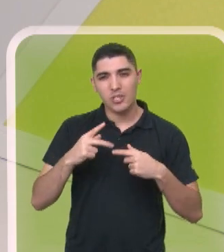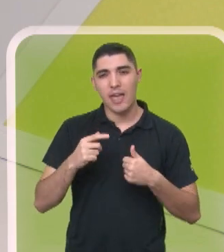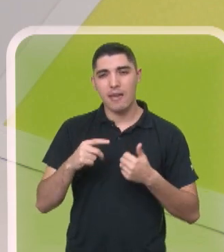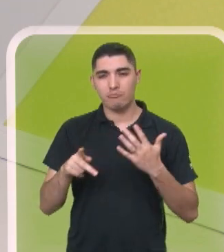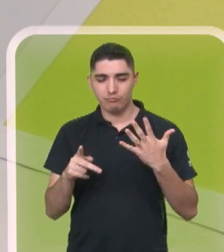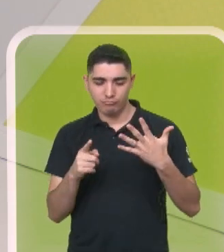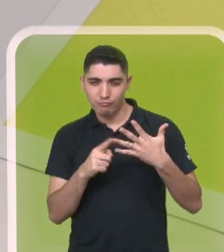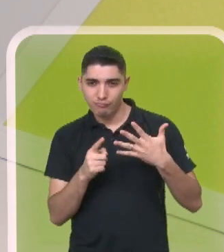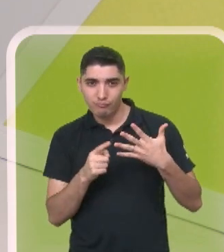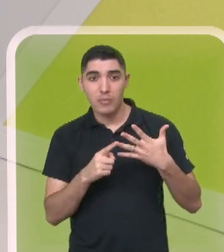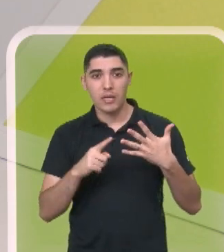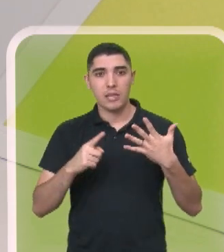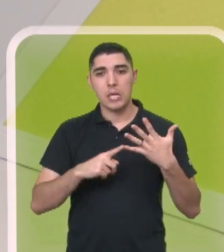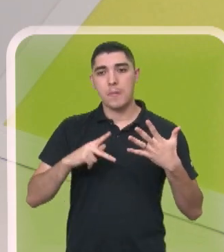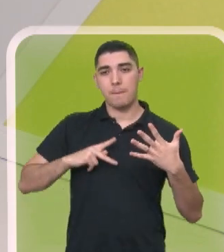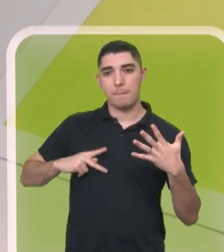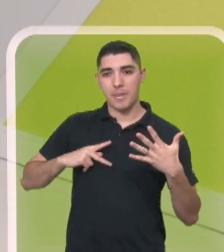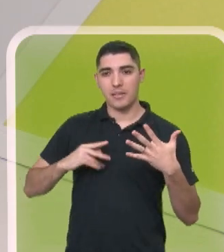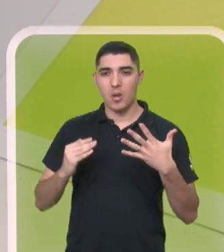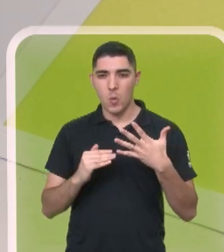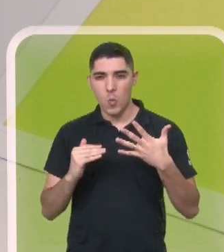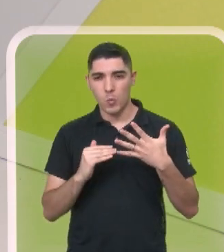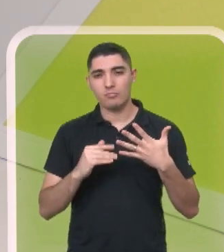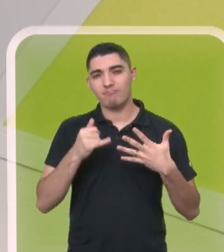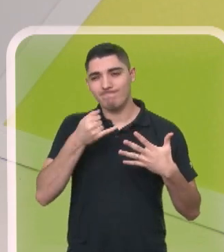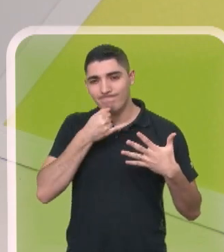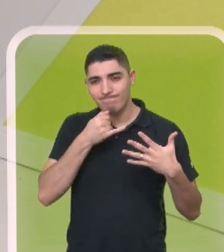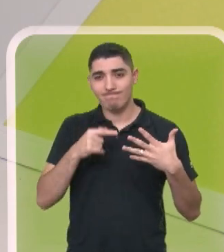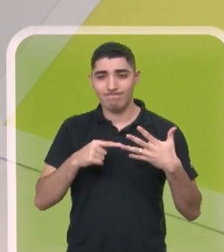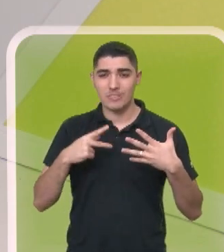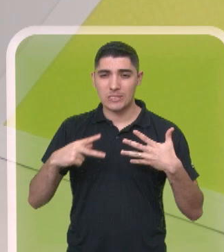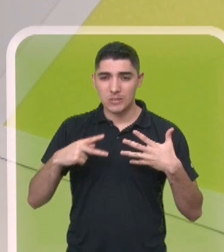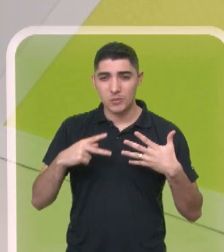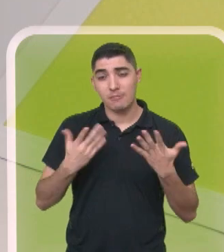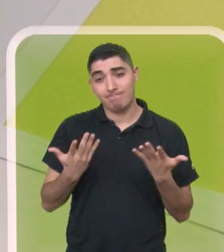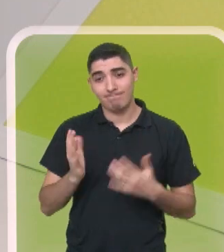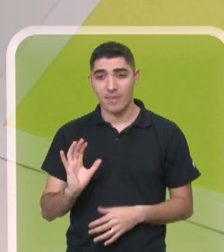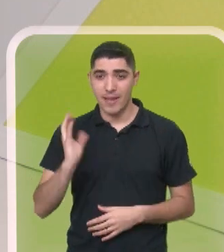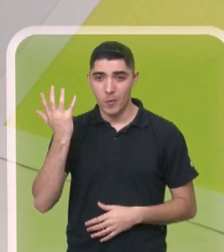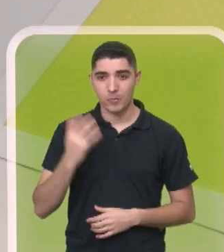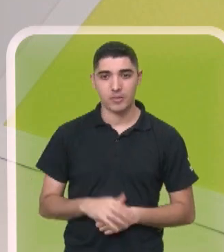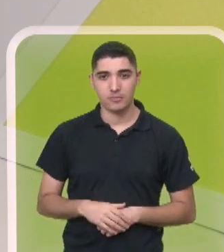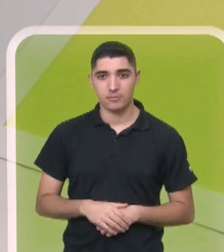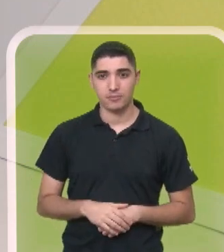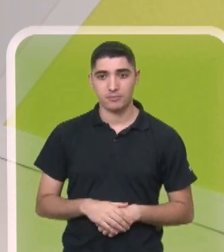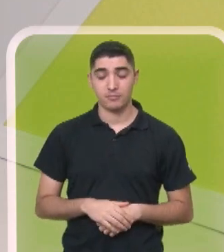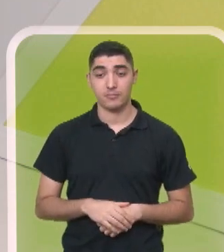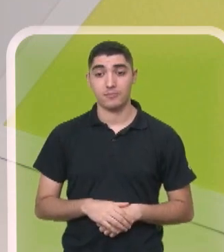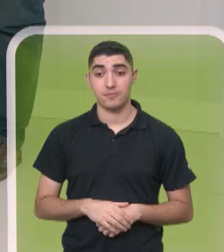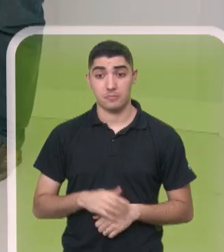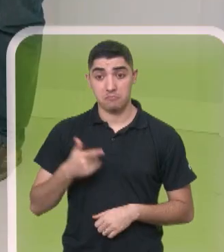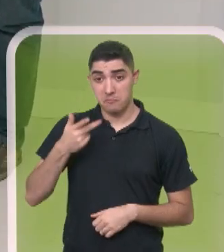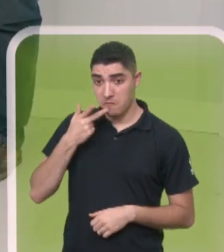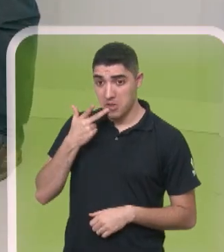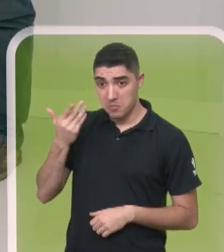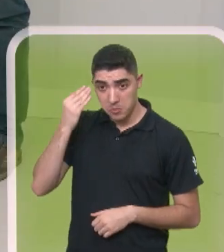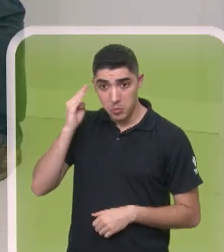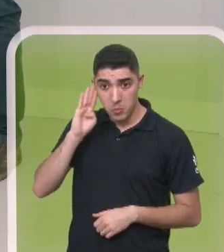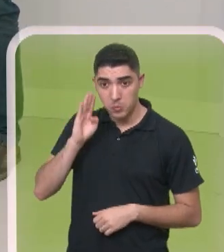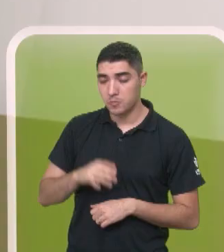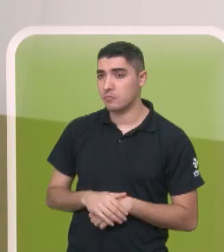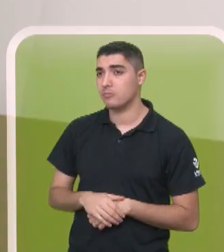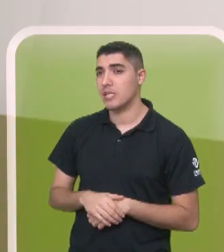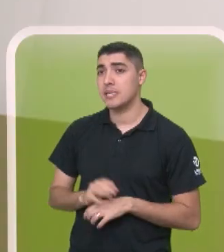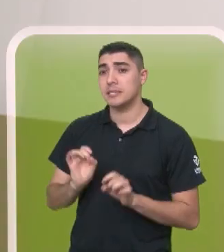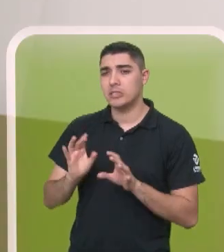Pinda, lanternão. Triste a situação do São José, mas faz parte da vida. Alguma coisa a acrescentar, Bruno? Só